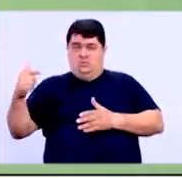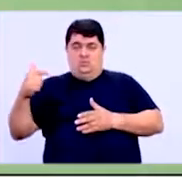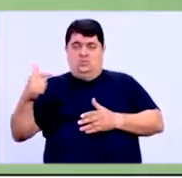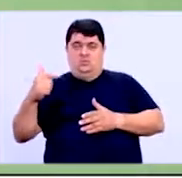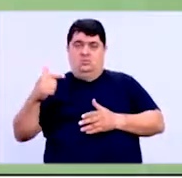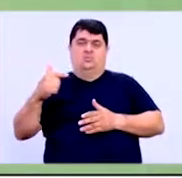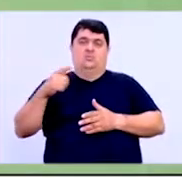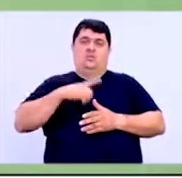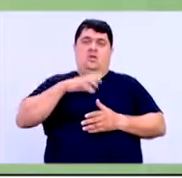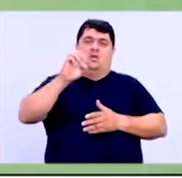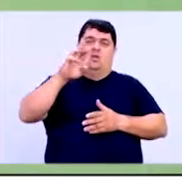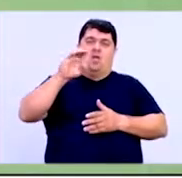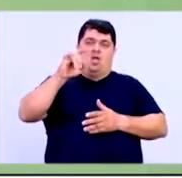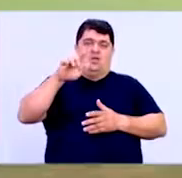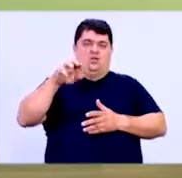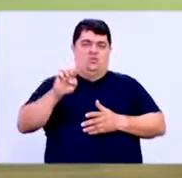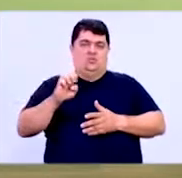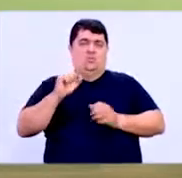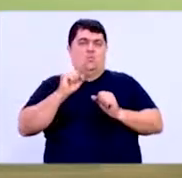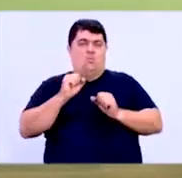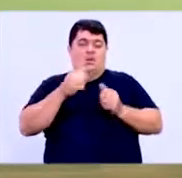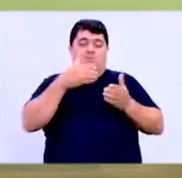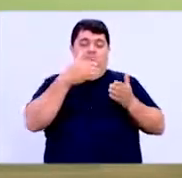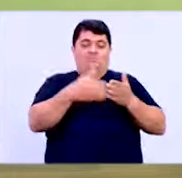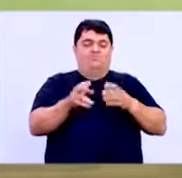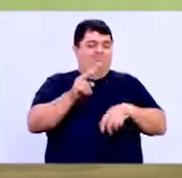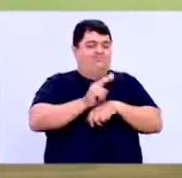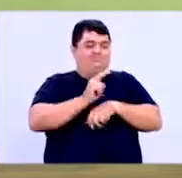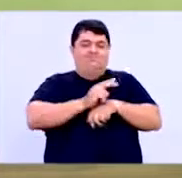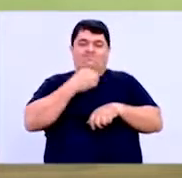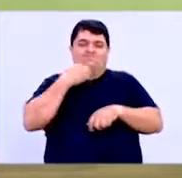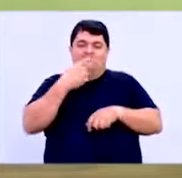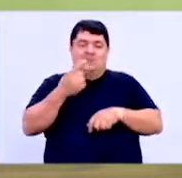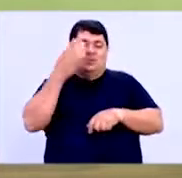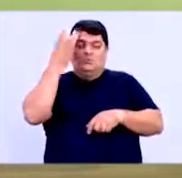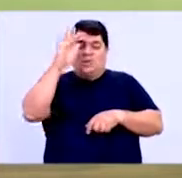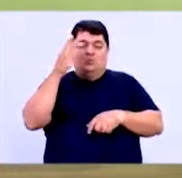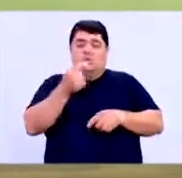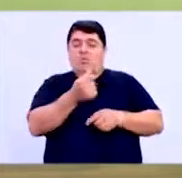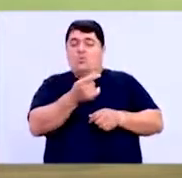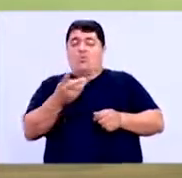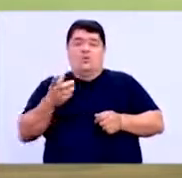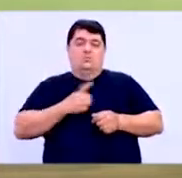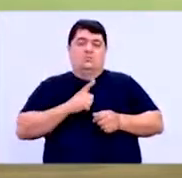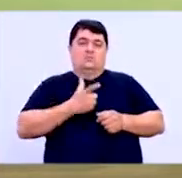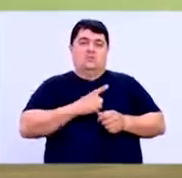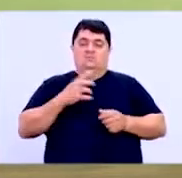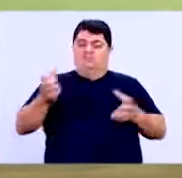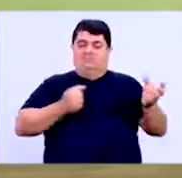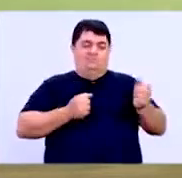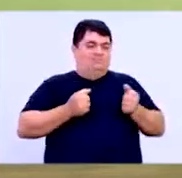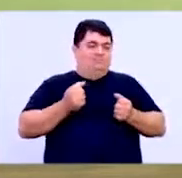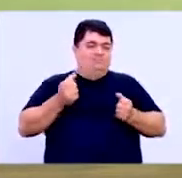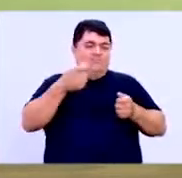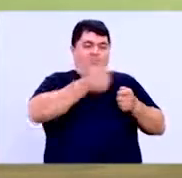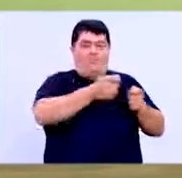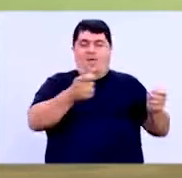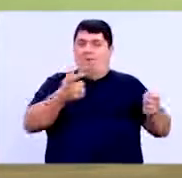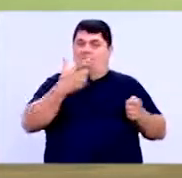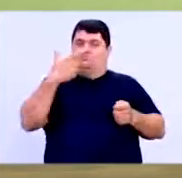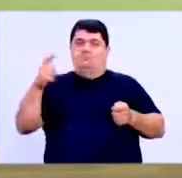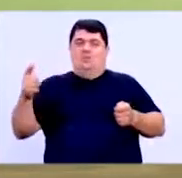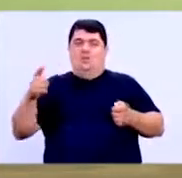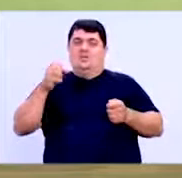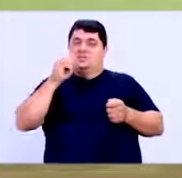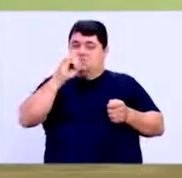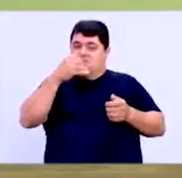conhecidos com o regime de caixa pode perder o controle de quanto tem disponível, o quanto tem a receber e quanto tem a pagar. E perder